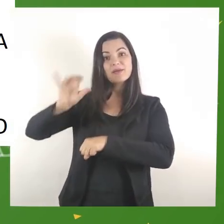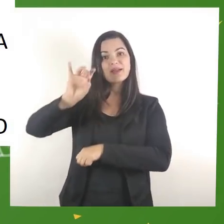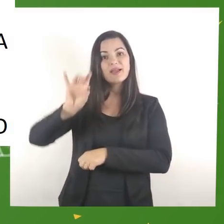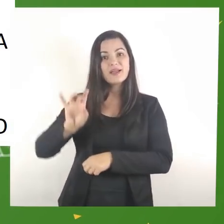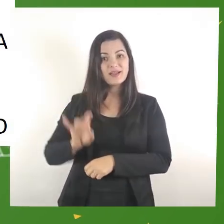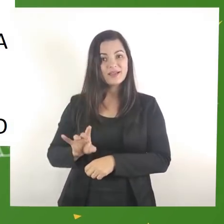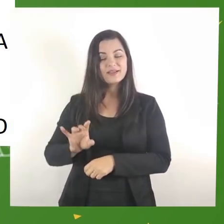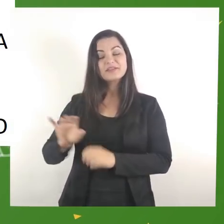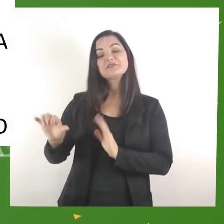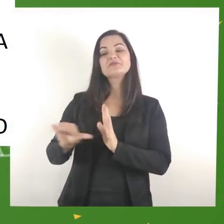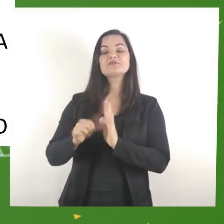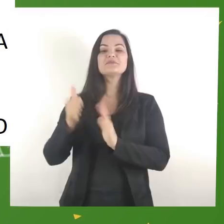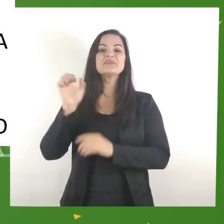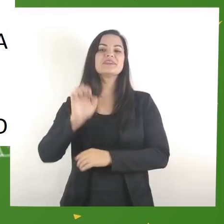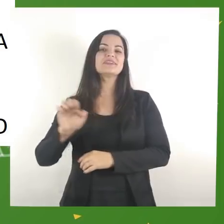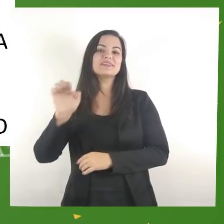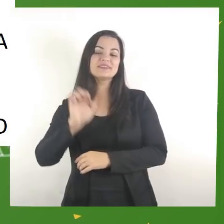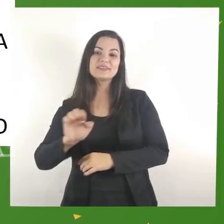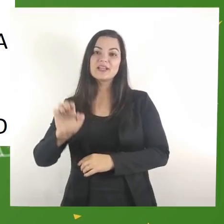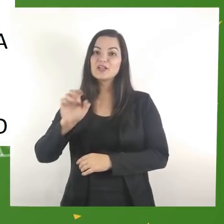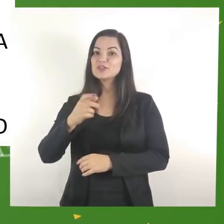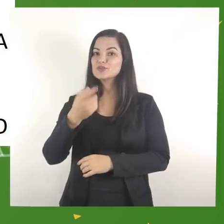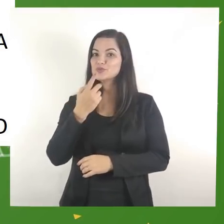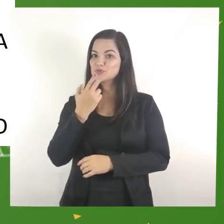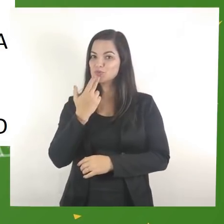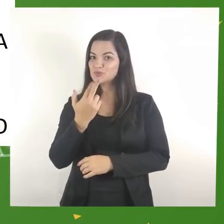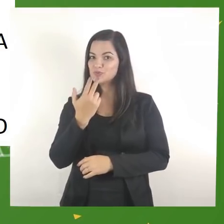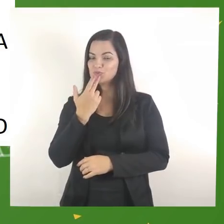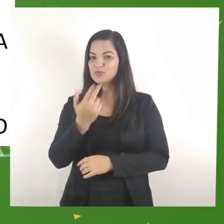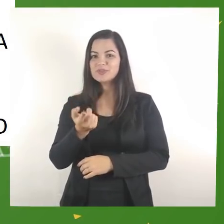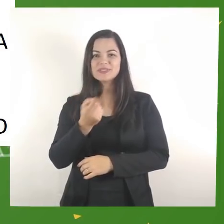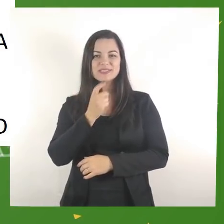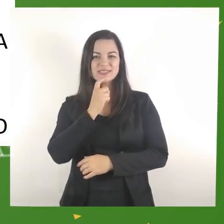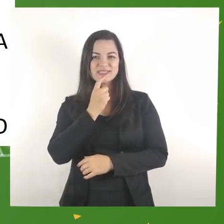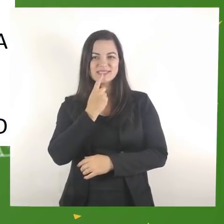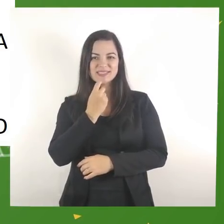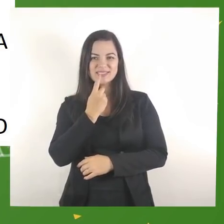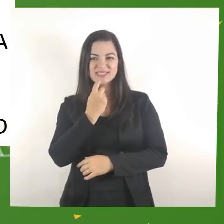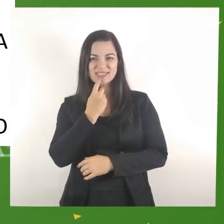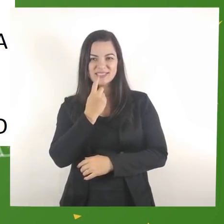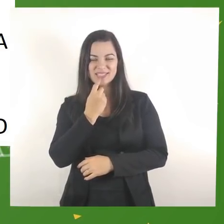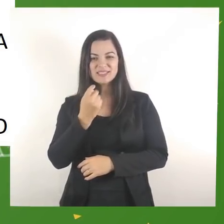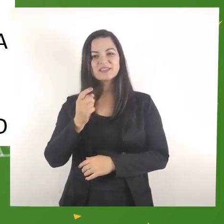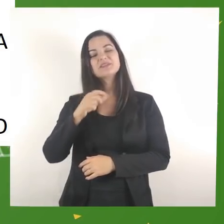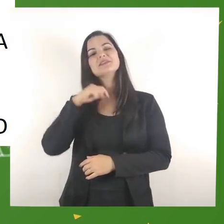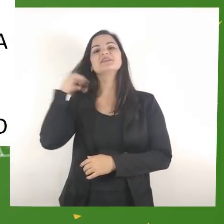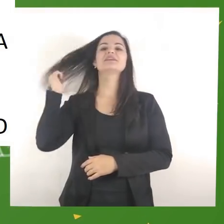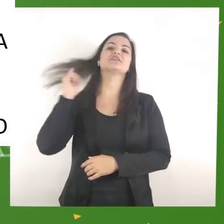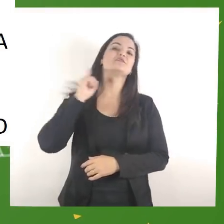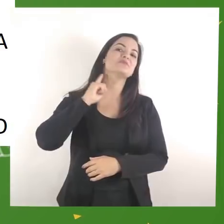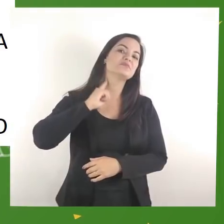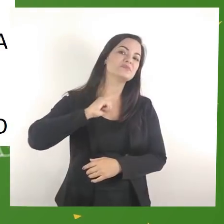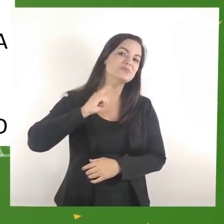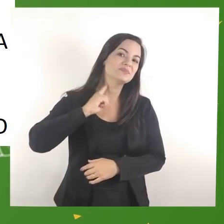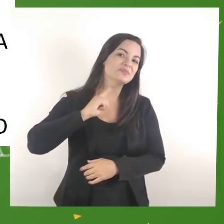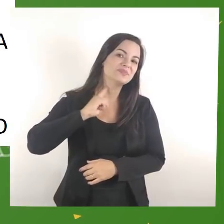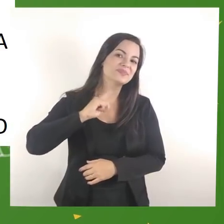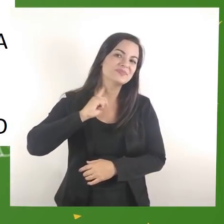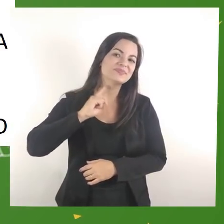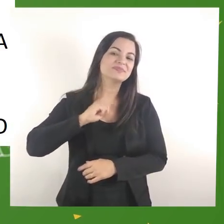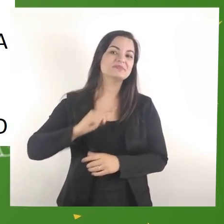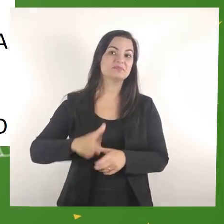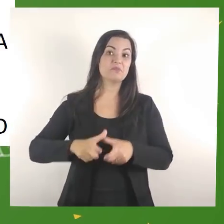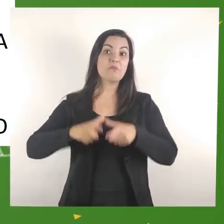primeiro estado que nós temos aí que está marcado em vermelho é o estado de Minas Gerais. Ele tá aqui,